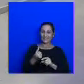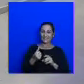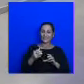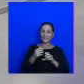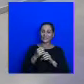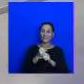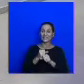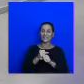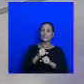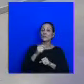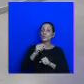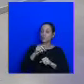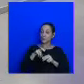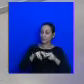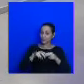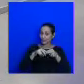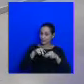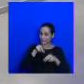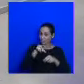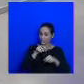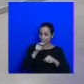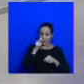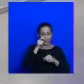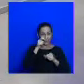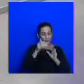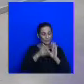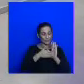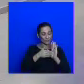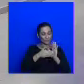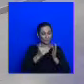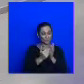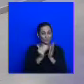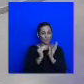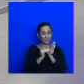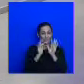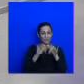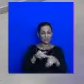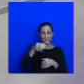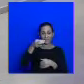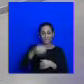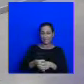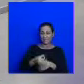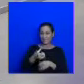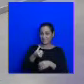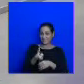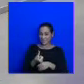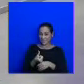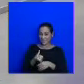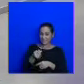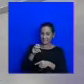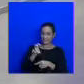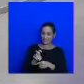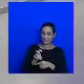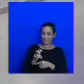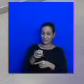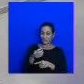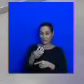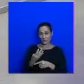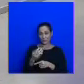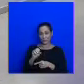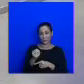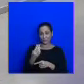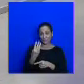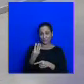meu amigo, minha amiga, confira sua aposta até o final. Se você acertar 6, 5, 4